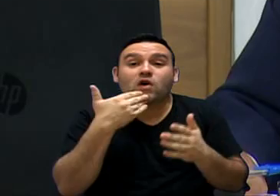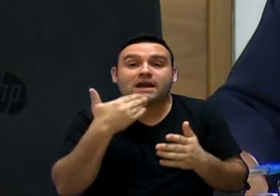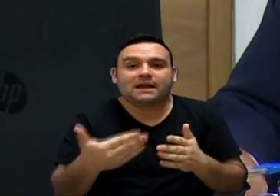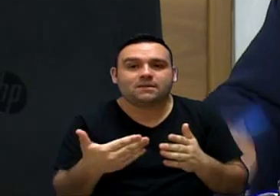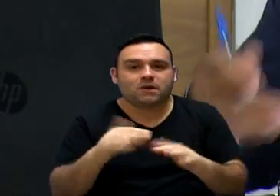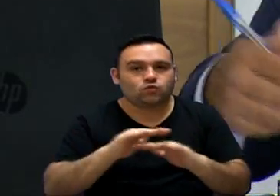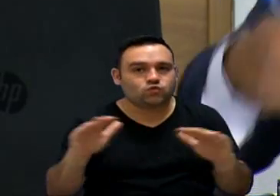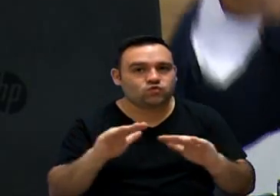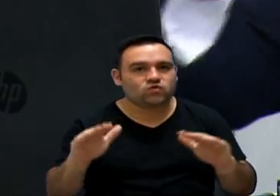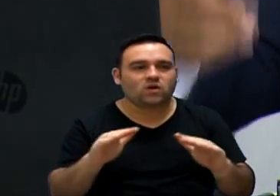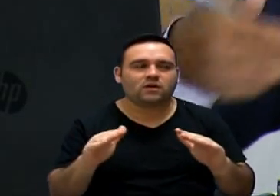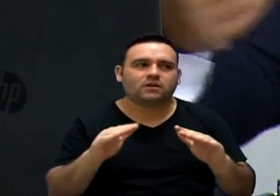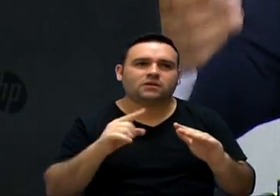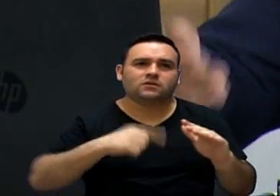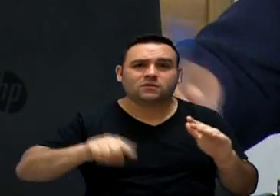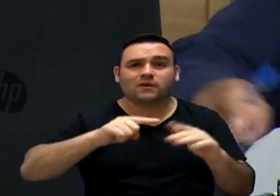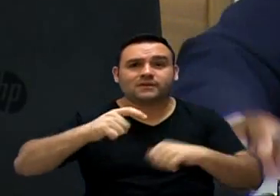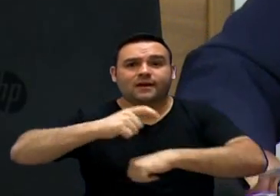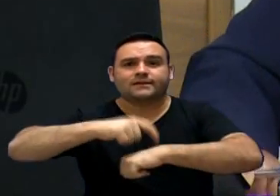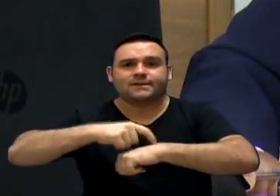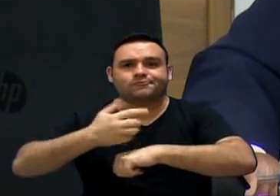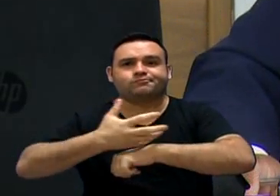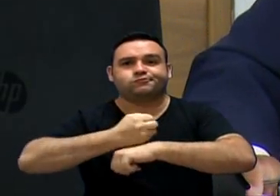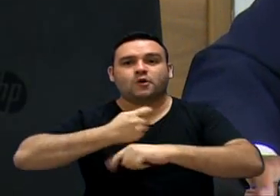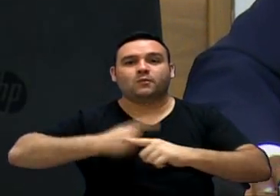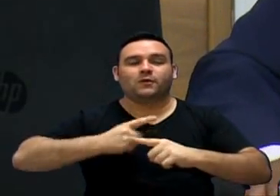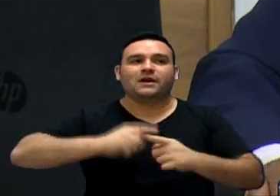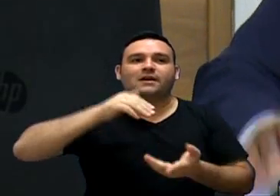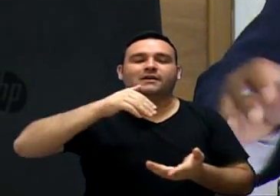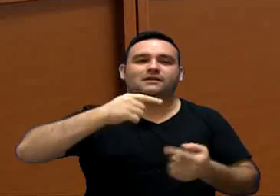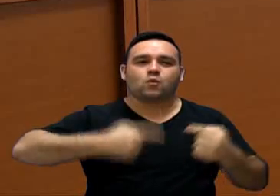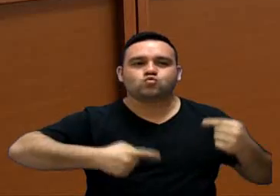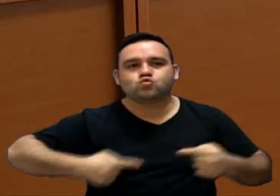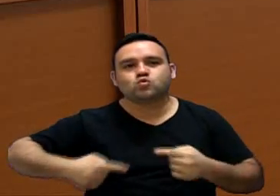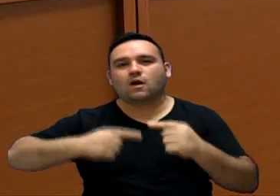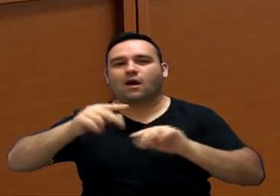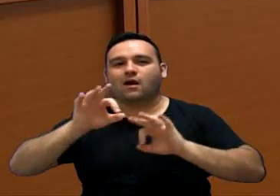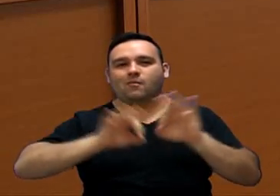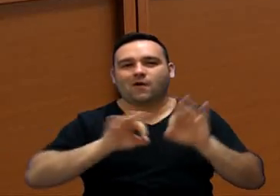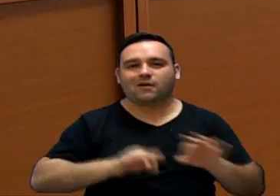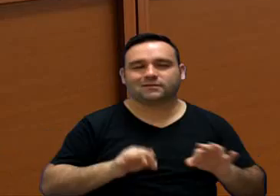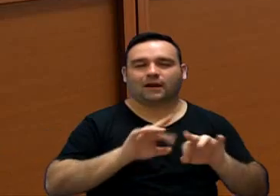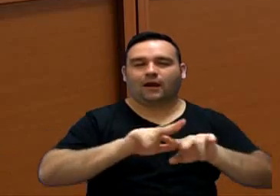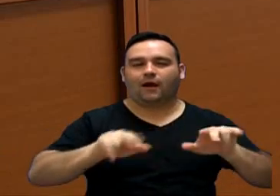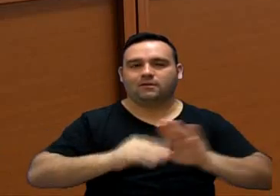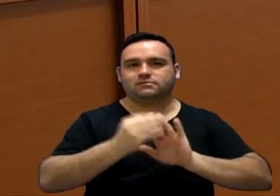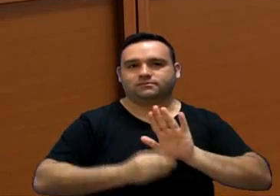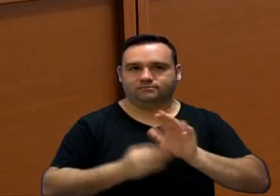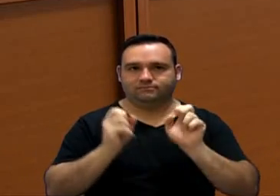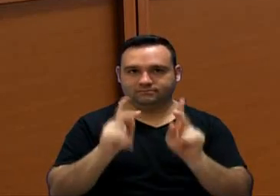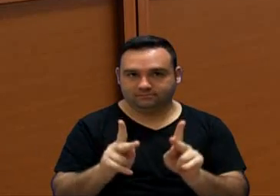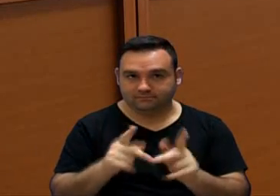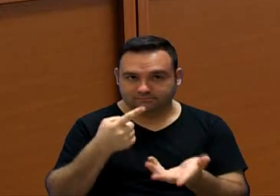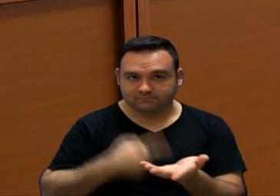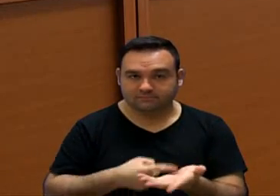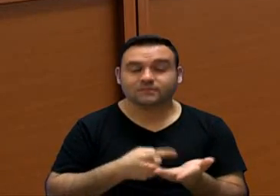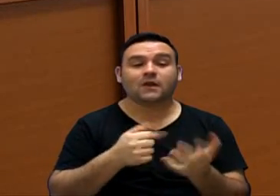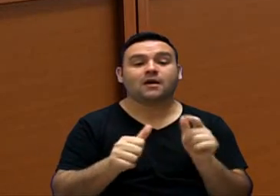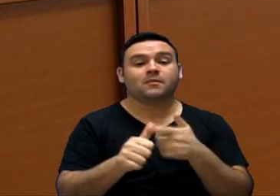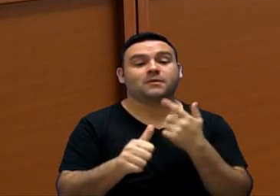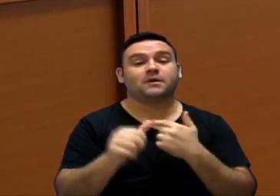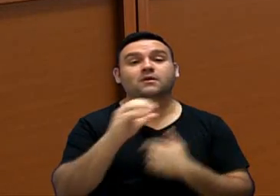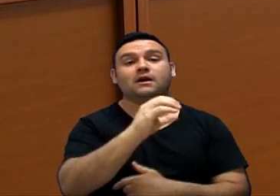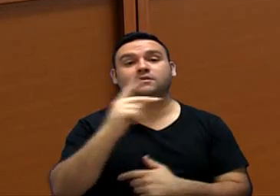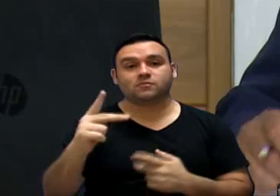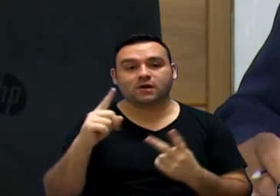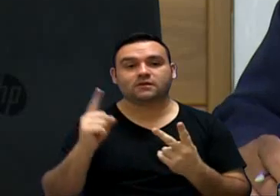requerimento verbal, para que nós possamos até ganhar tempo, para que nós possamos discutir os projetos elencados. Primeiro, o vereador Cristiano